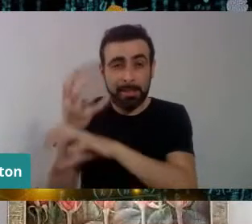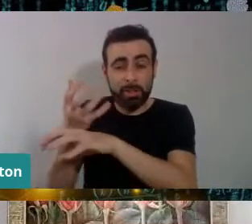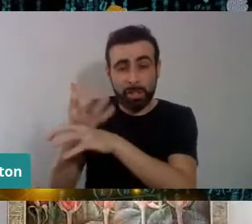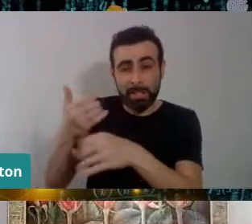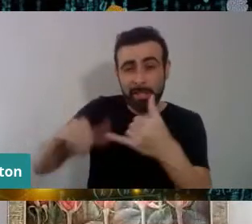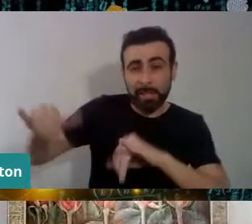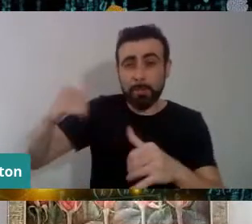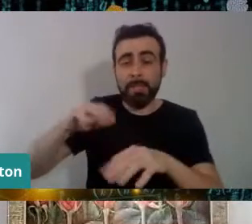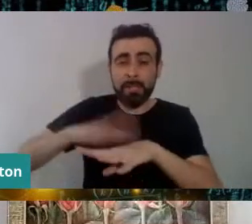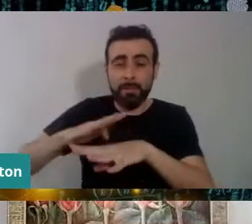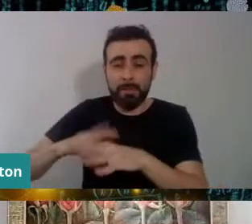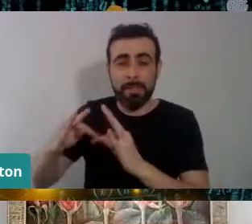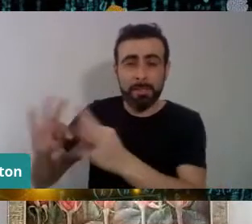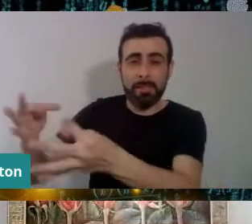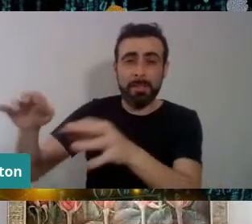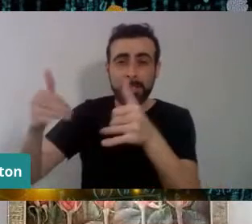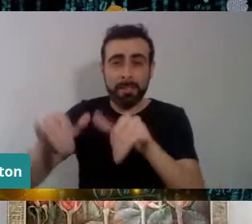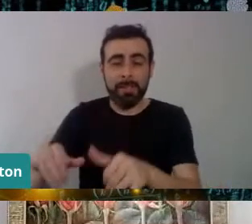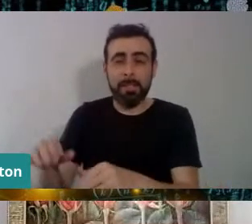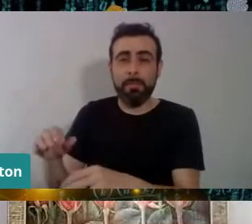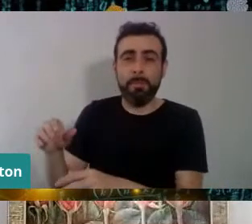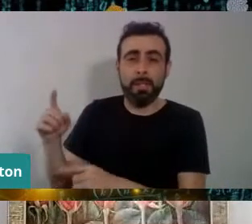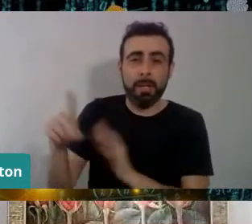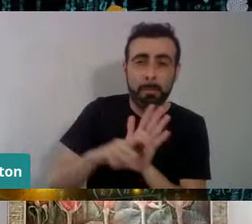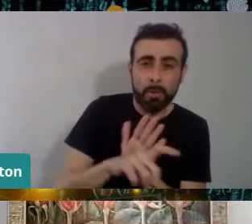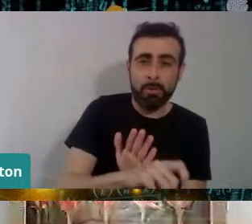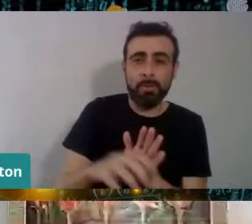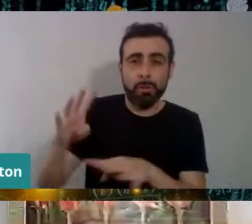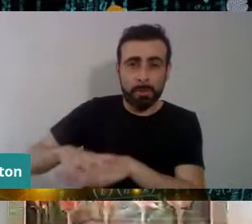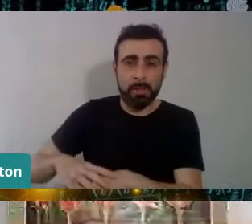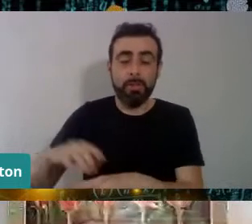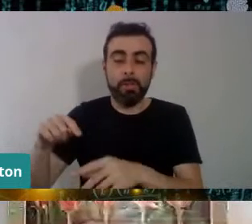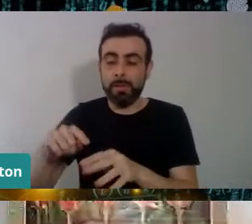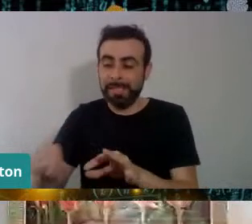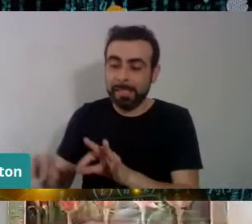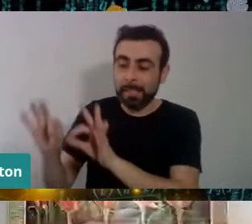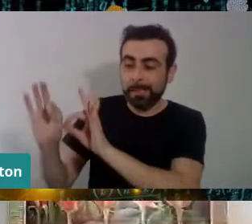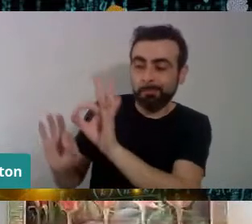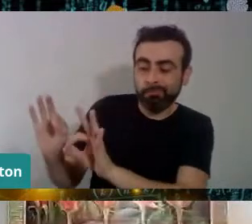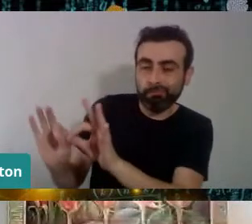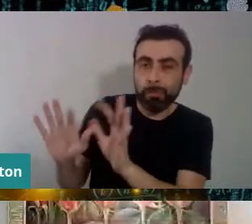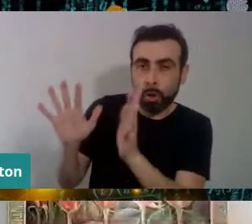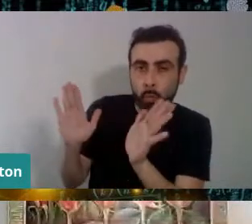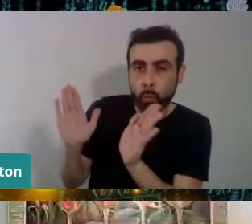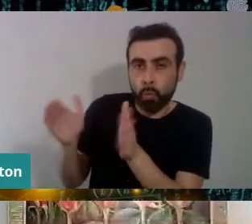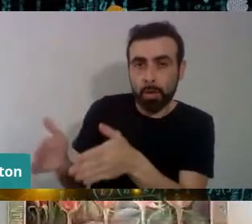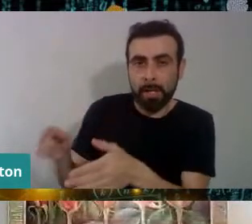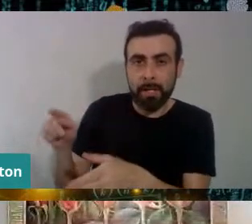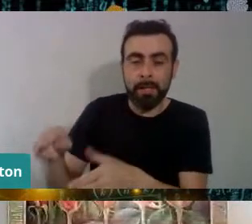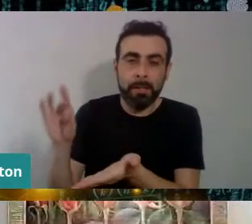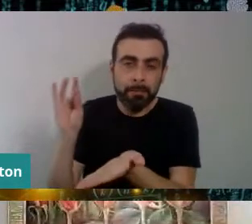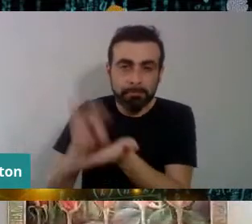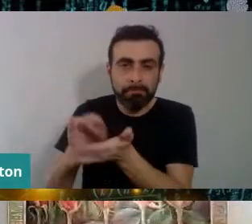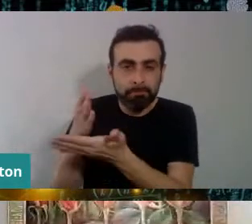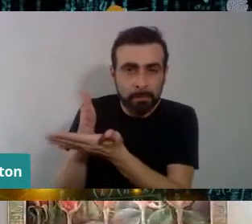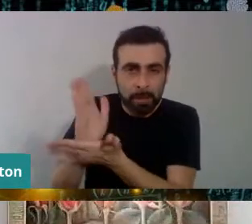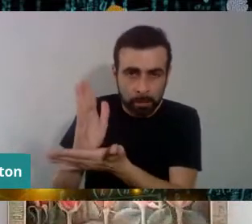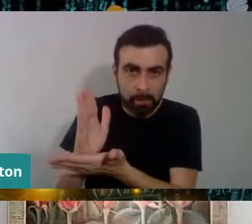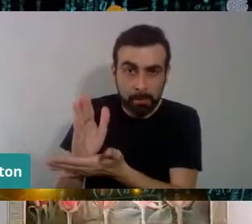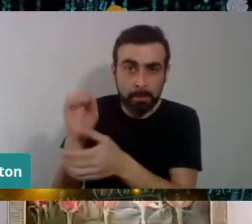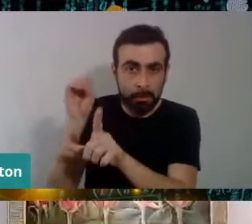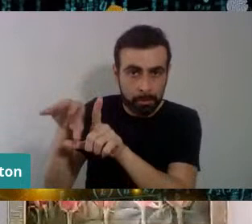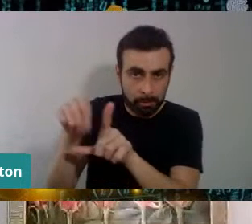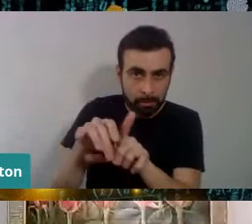matemática e biologia, já preparando os alunos para entrarem nas respectivas habilitações. E